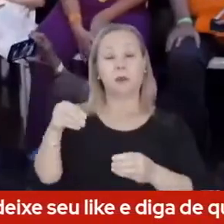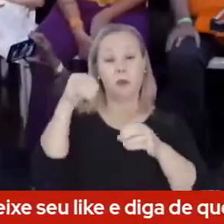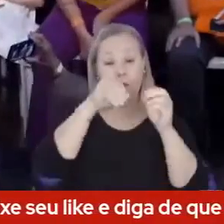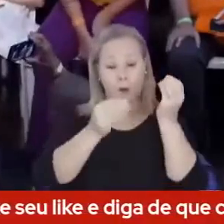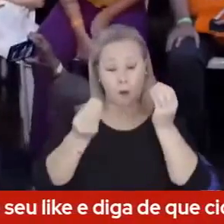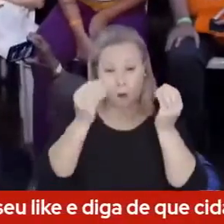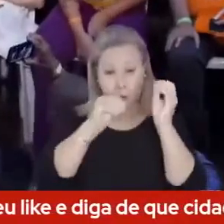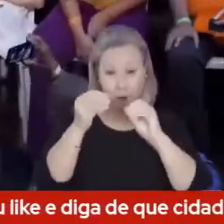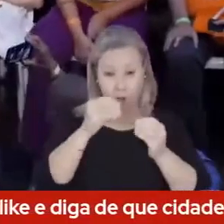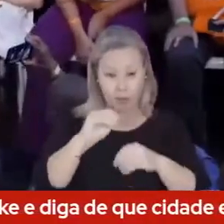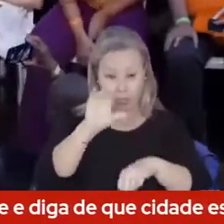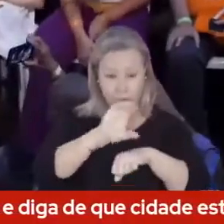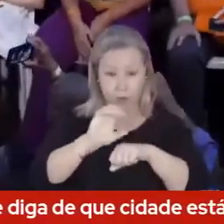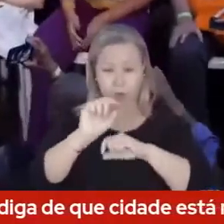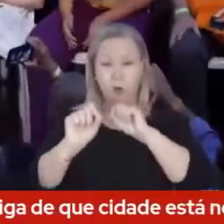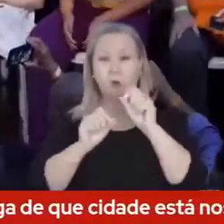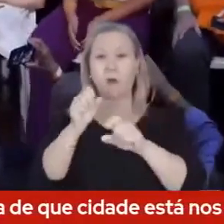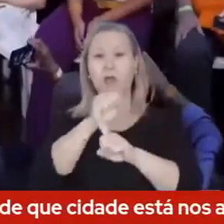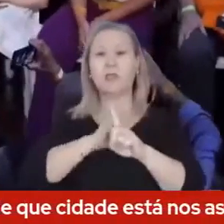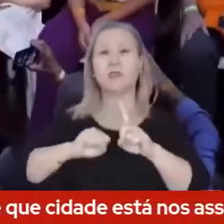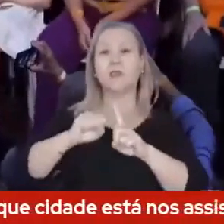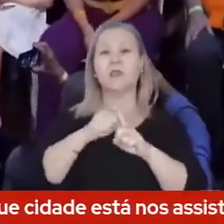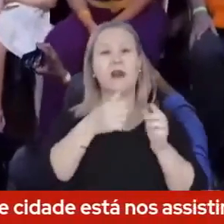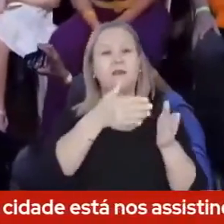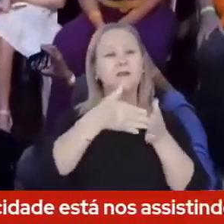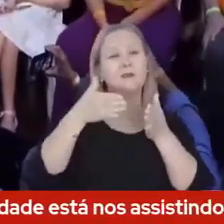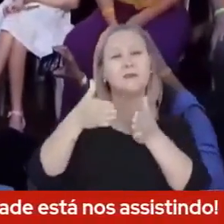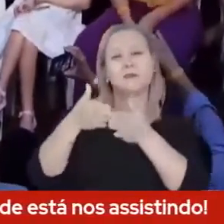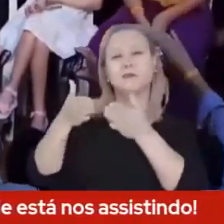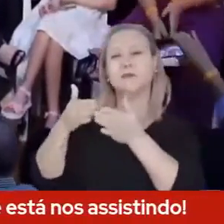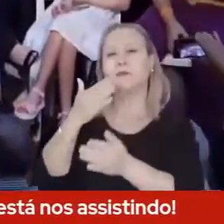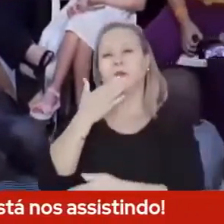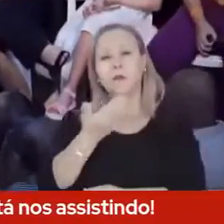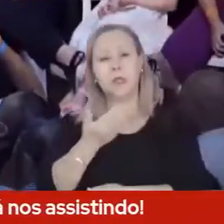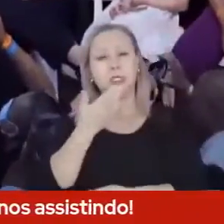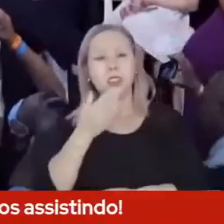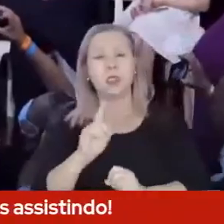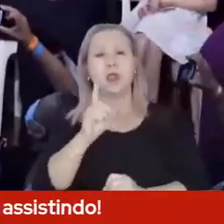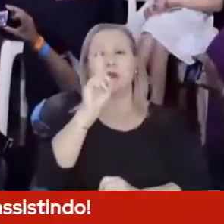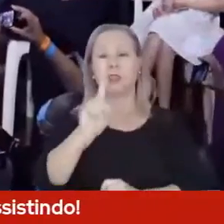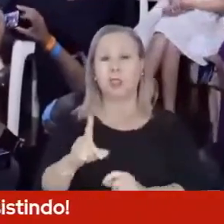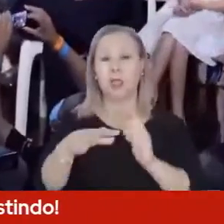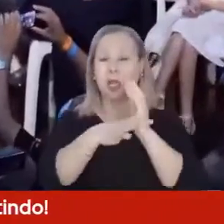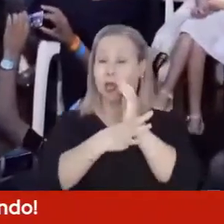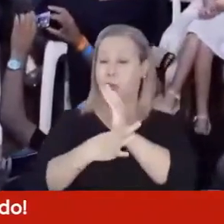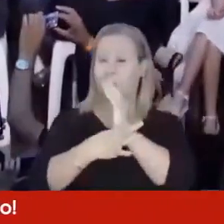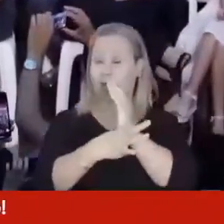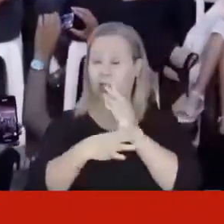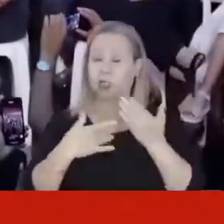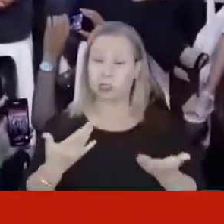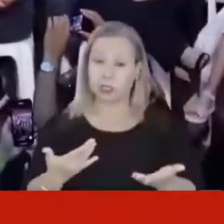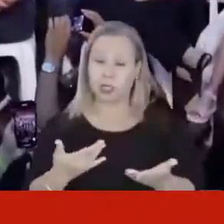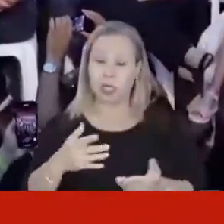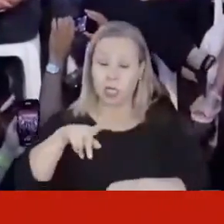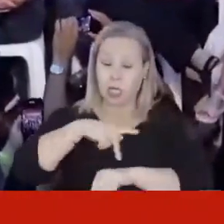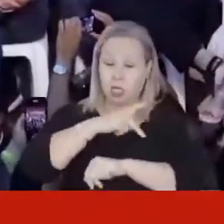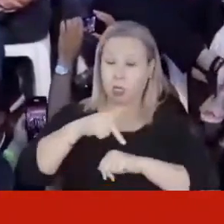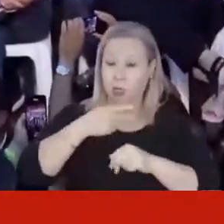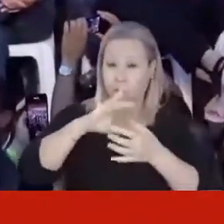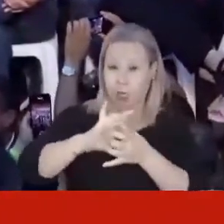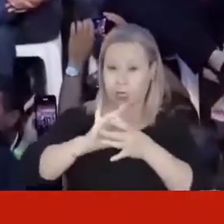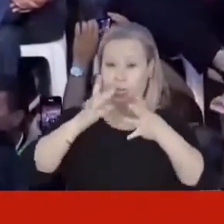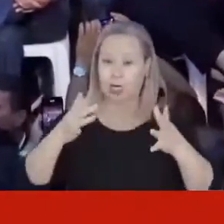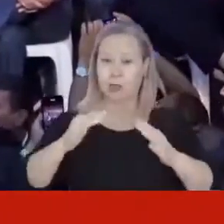aquilo que a sociedade pleiteava como direito de garantia, sabe, de um país livre e